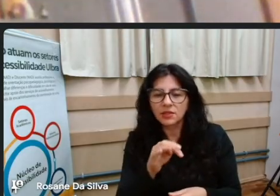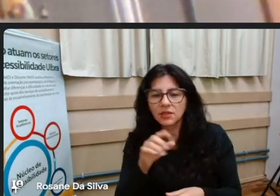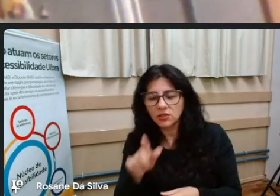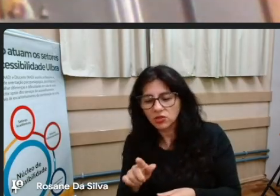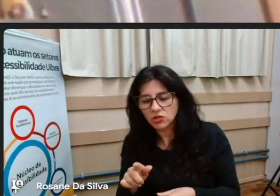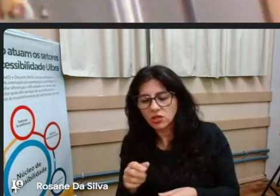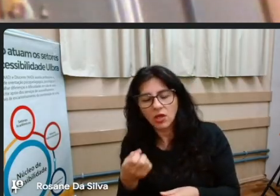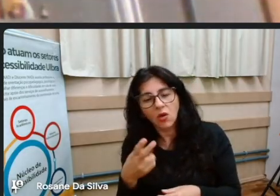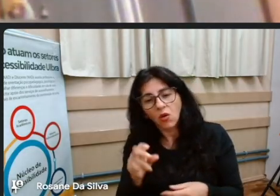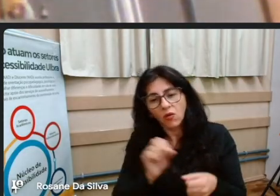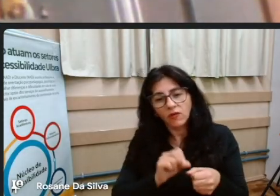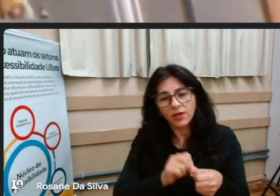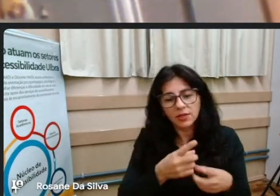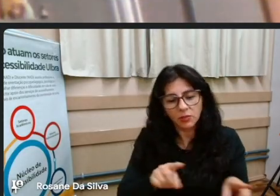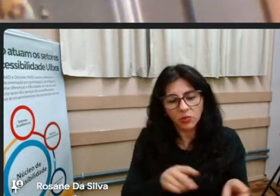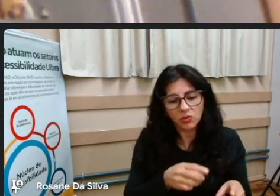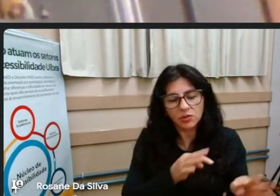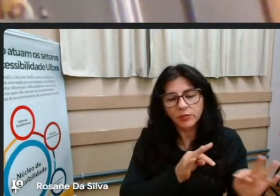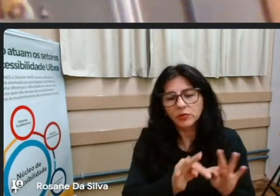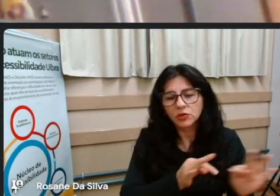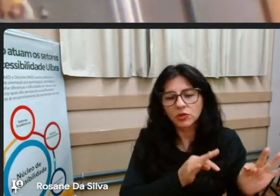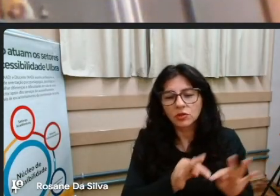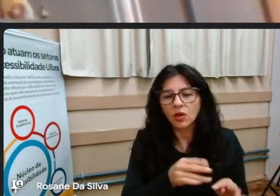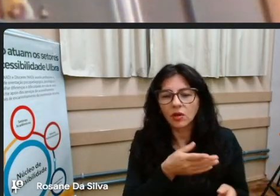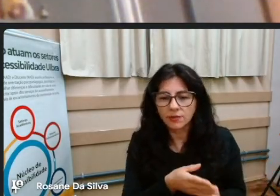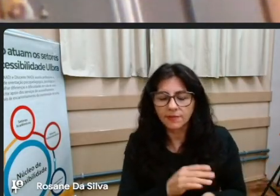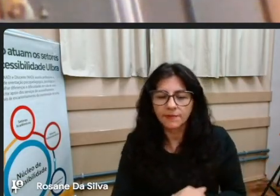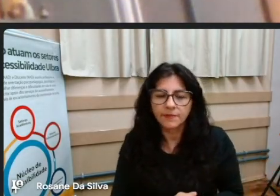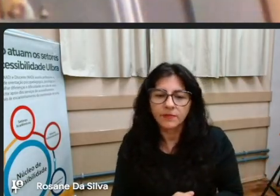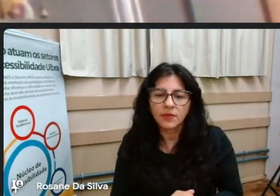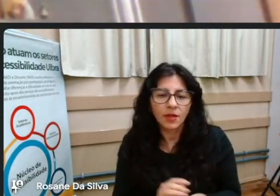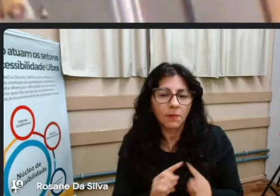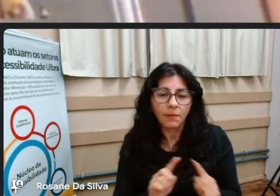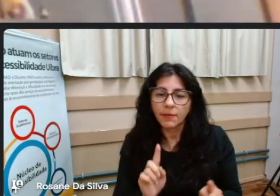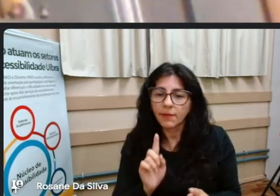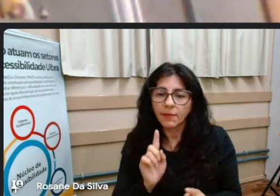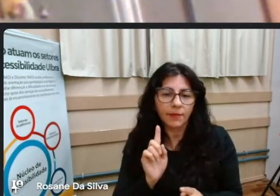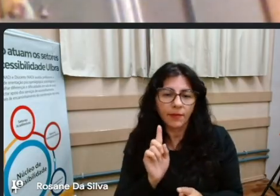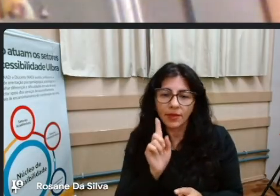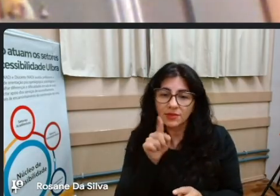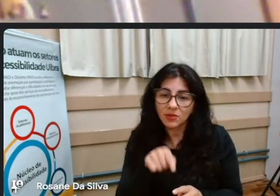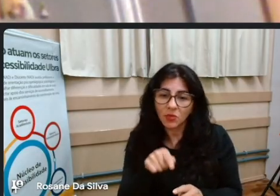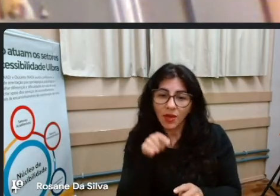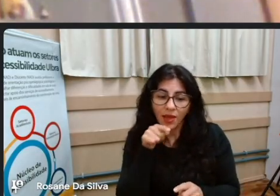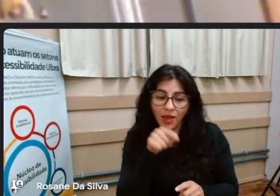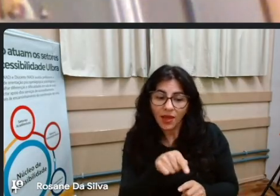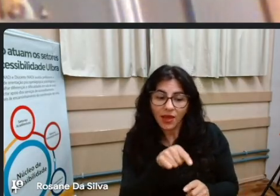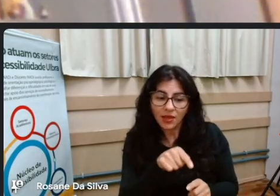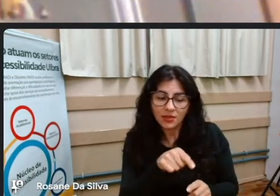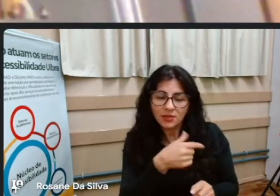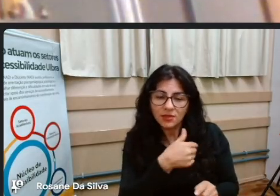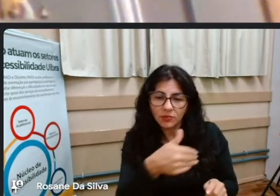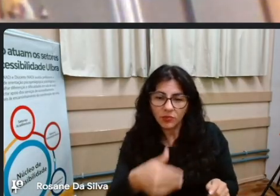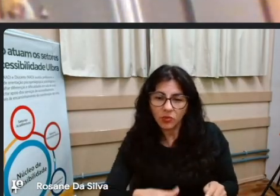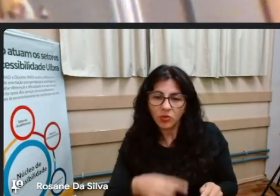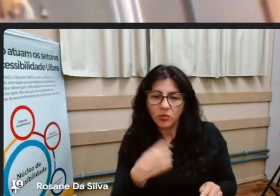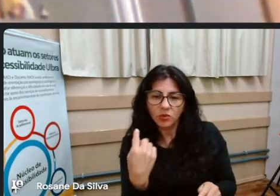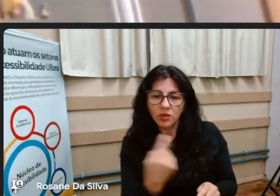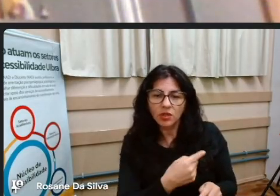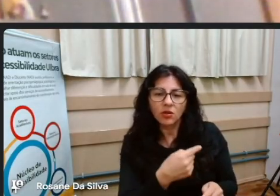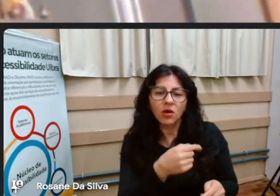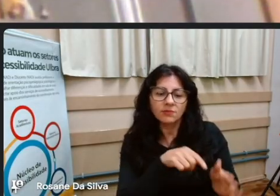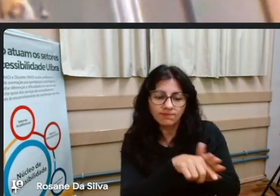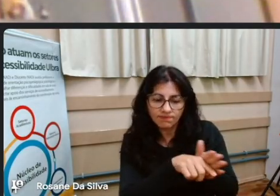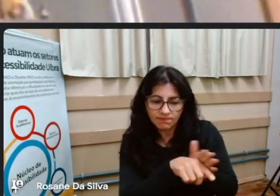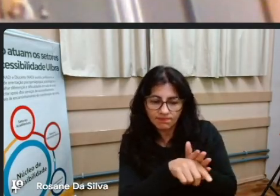sentido a gente entende que é esse se virar ou fazer musiquinha pro tiktok né mas não foi exatamente esse público que